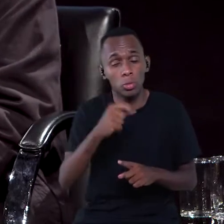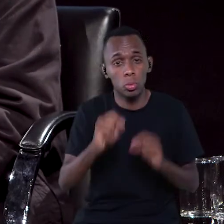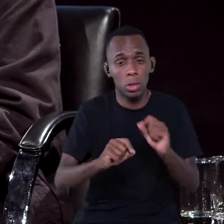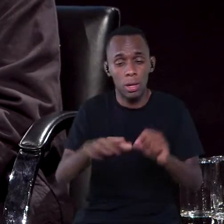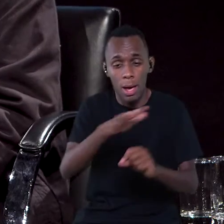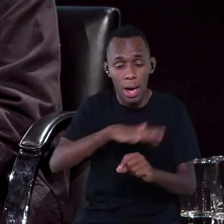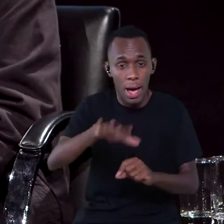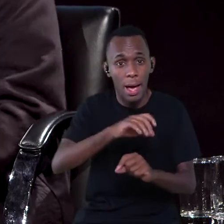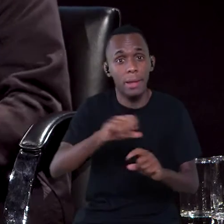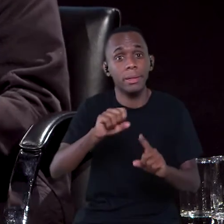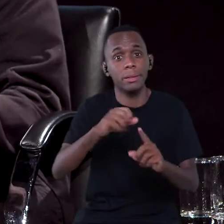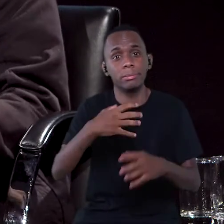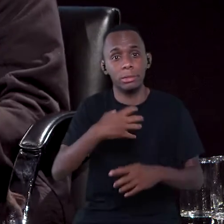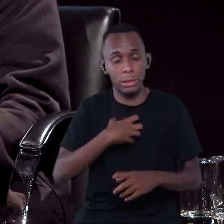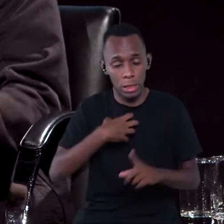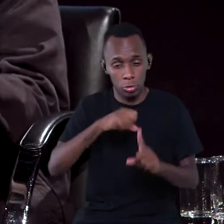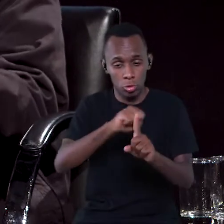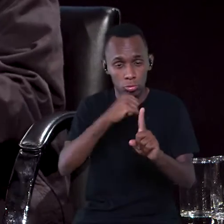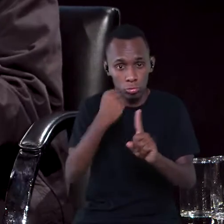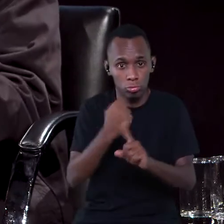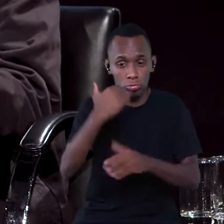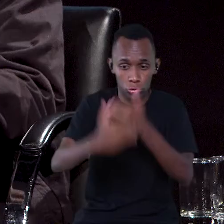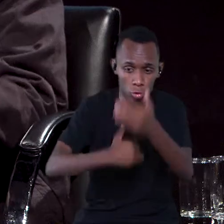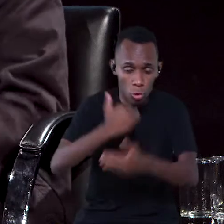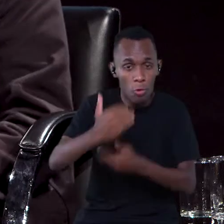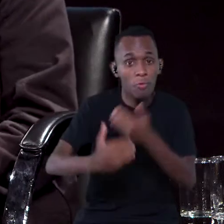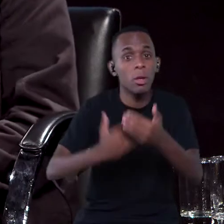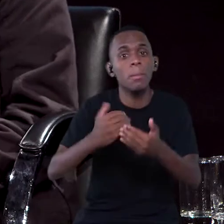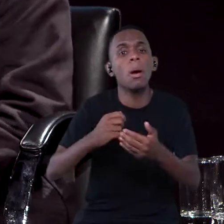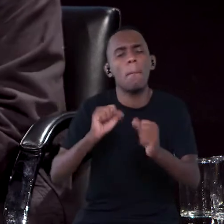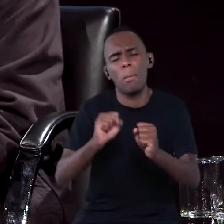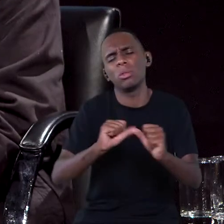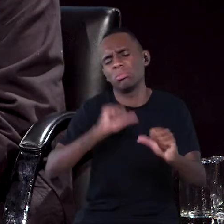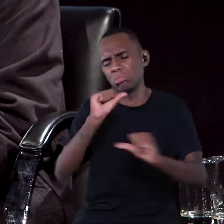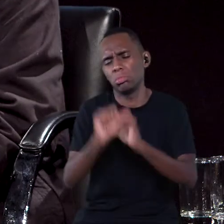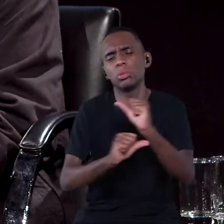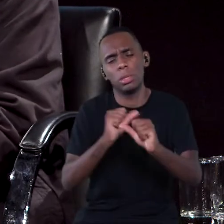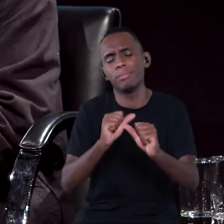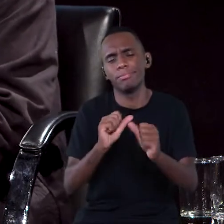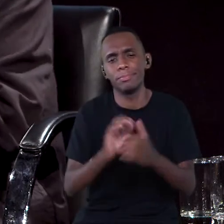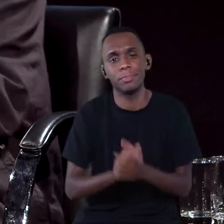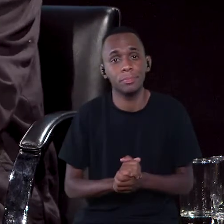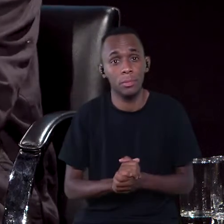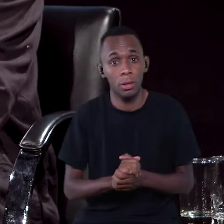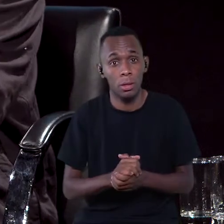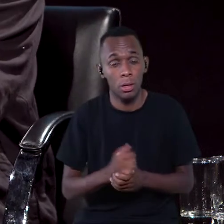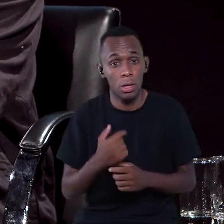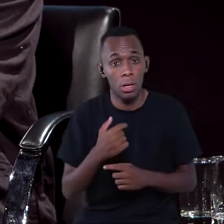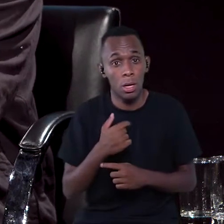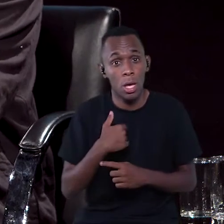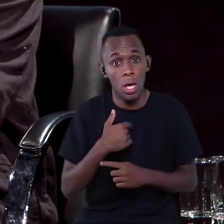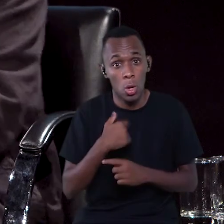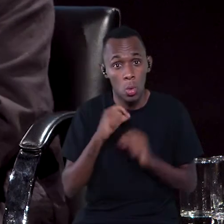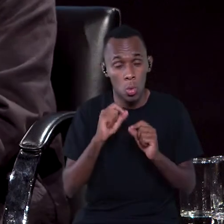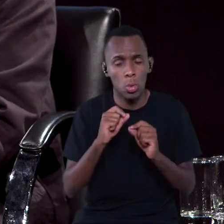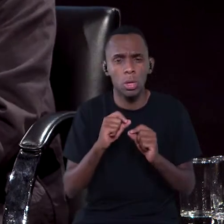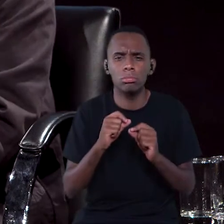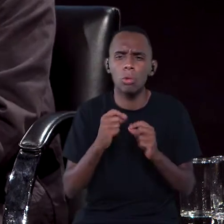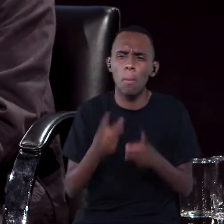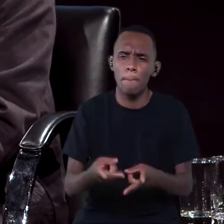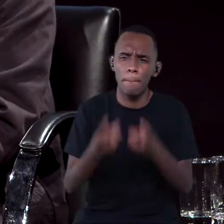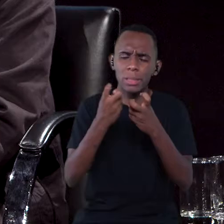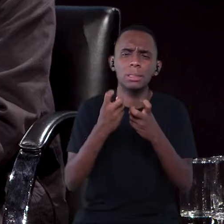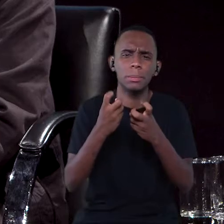ciências humanas, os sentidos podem ser alterados e modificados em função de determinados interesses. Eu achei um pouco o caso da nossa